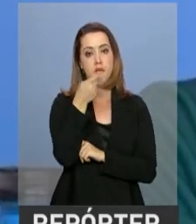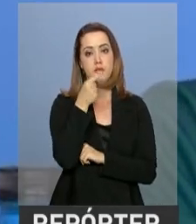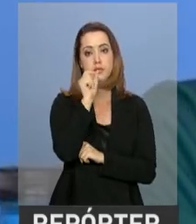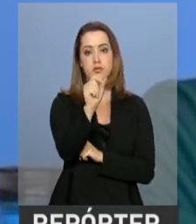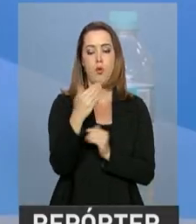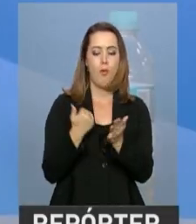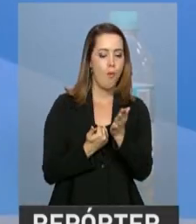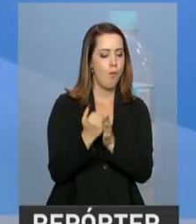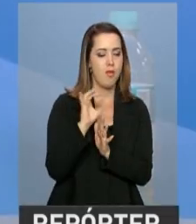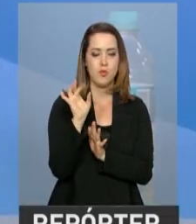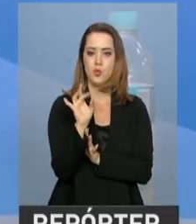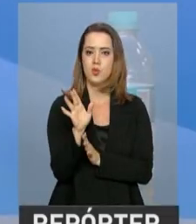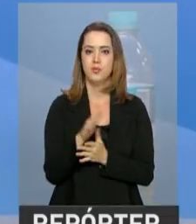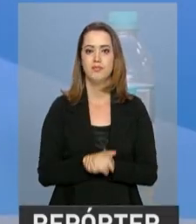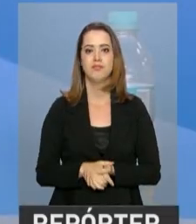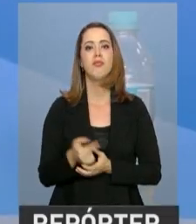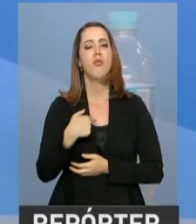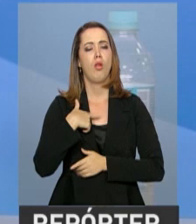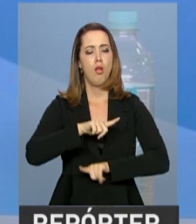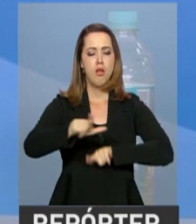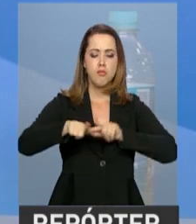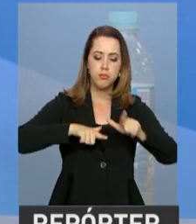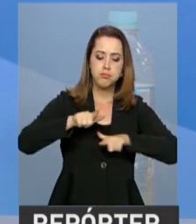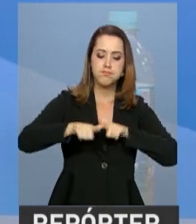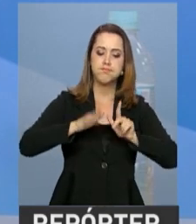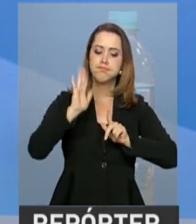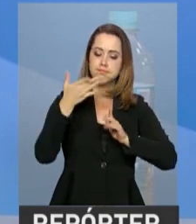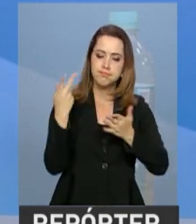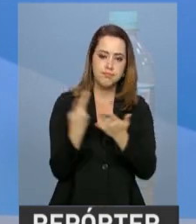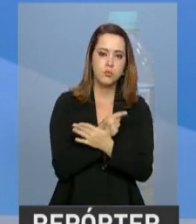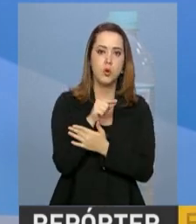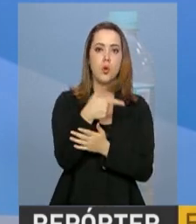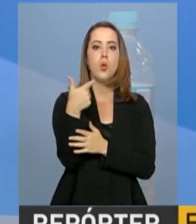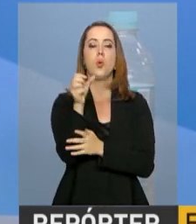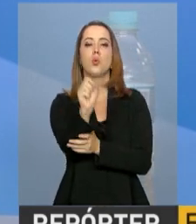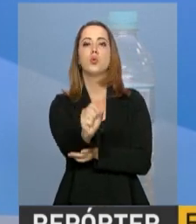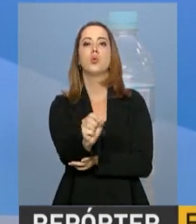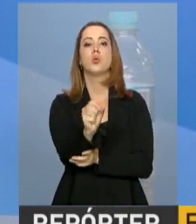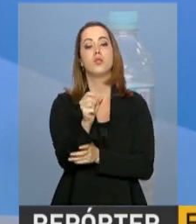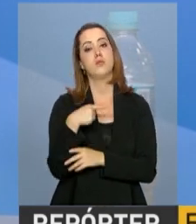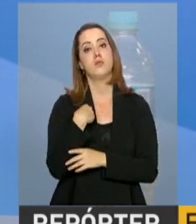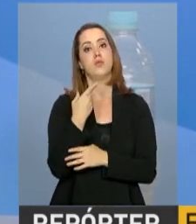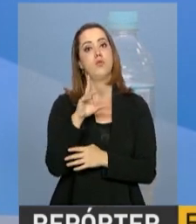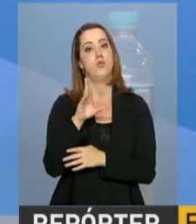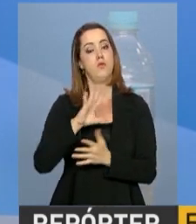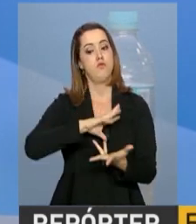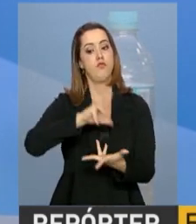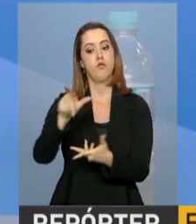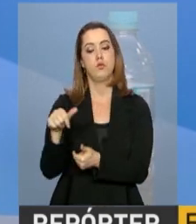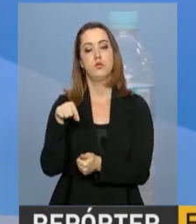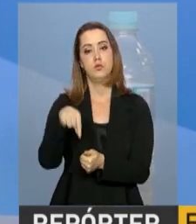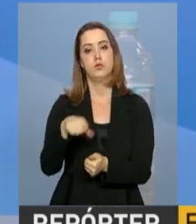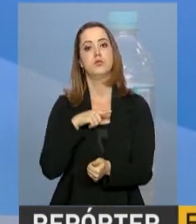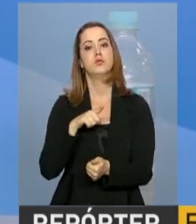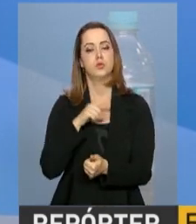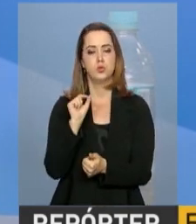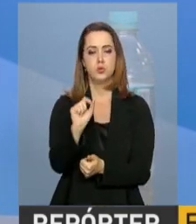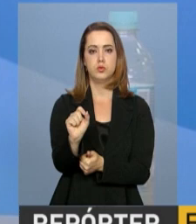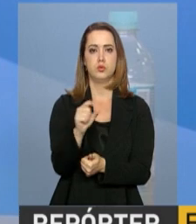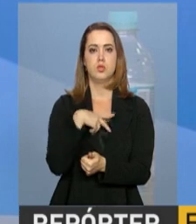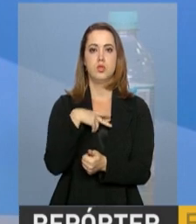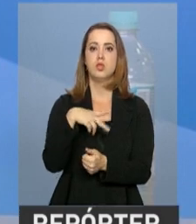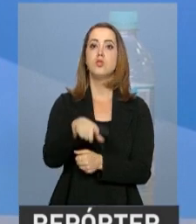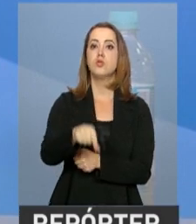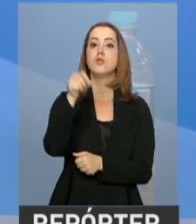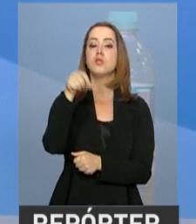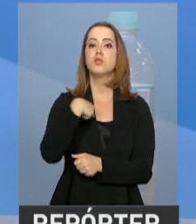só o começo meu trabalho foi feito vou trabalhar muito para 2020 e logo no mundial já quero se eu tiver convocado